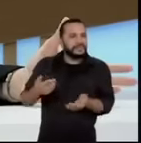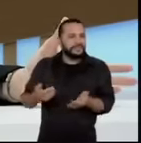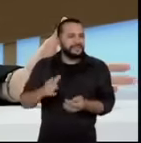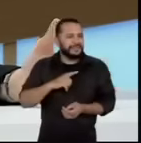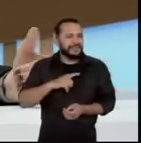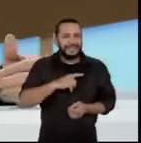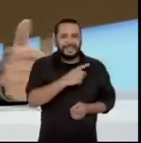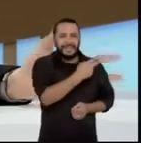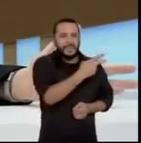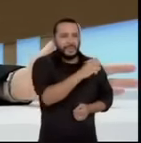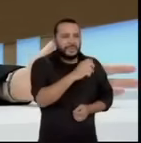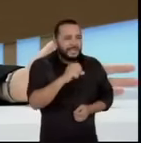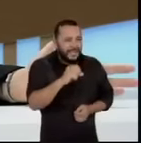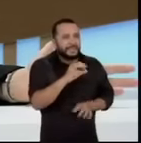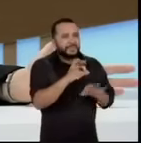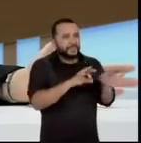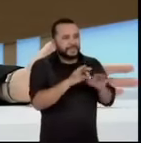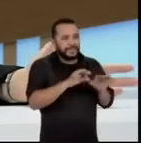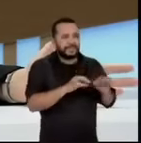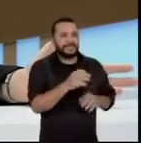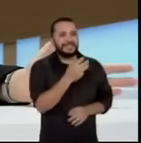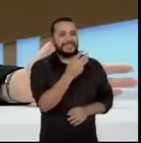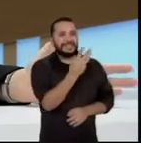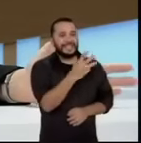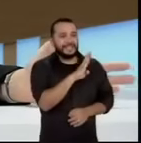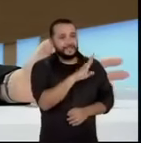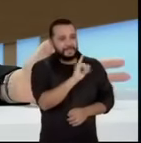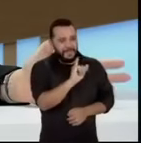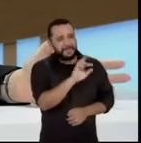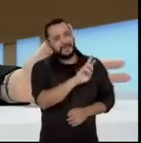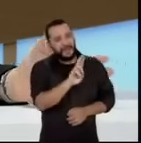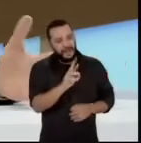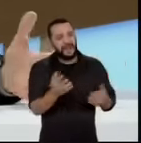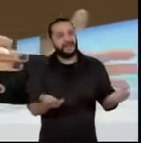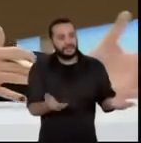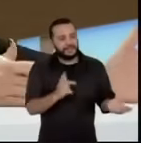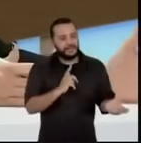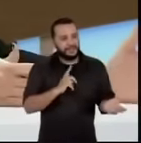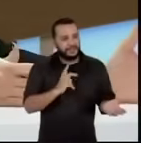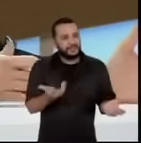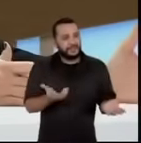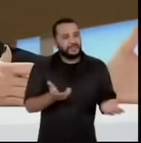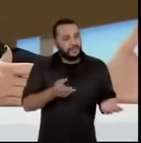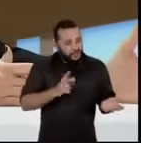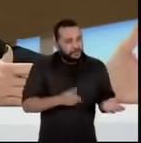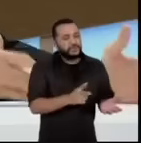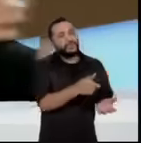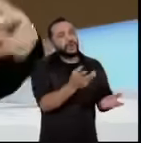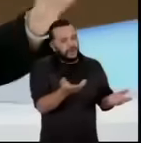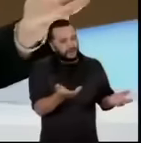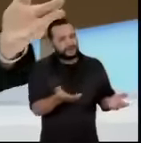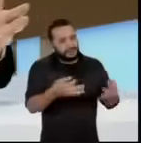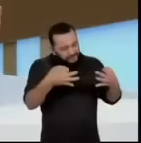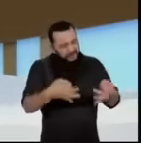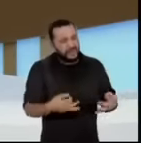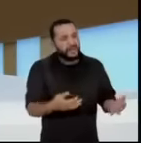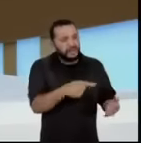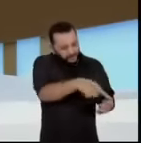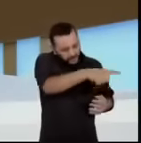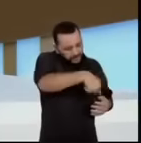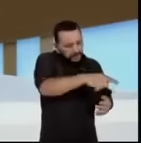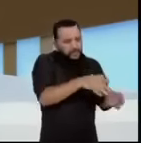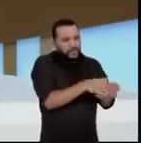200 quase projetos, 3 bilhões de reais, e continuar fazendo isso enquanto se